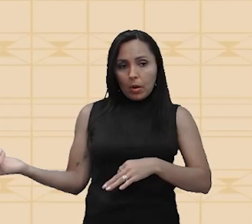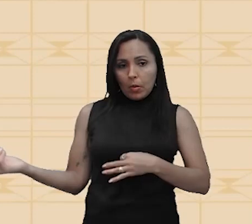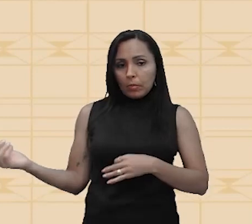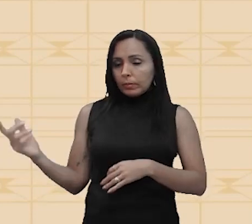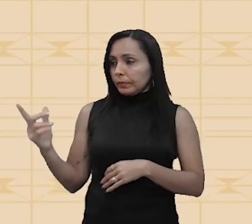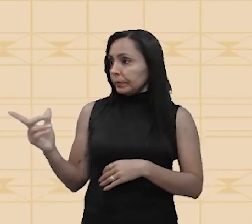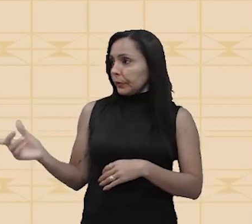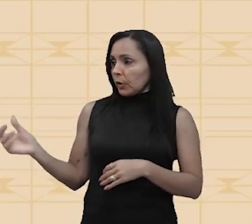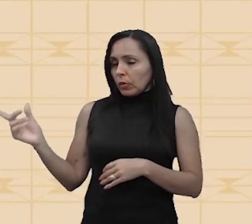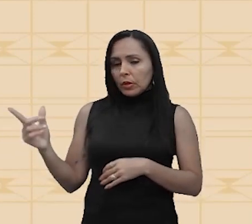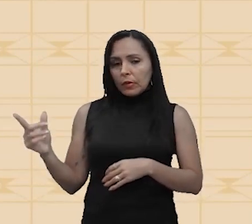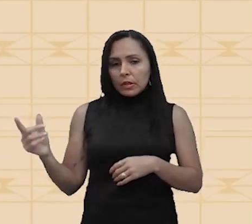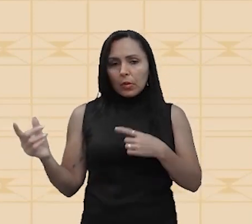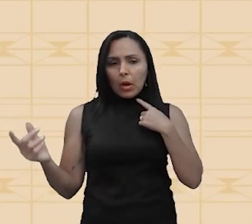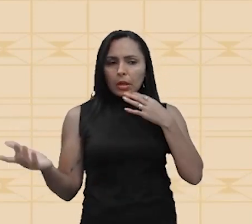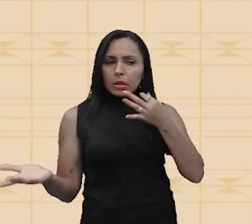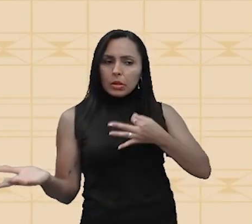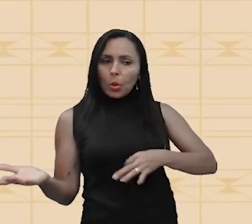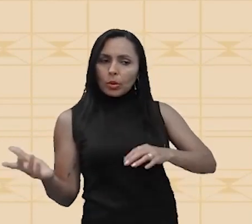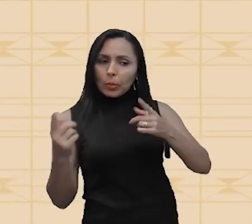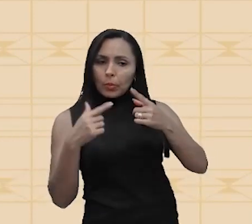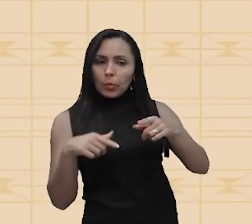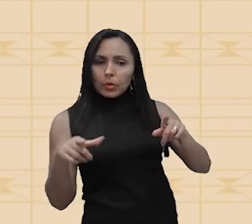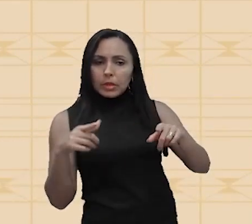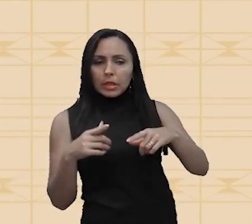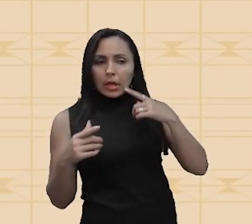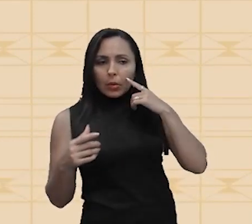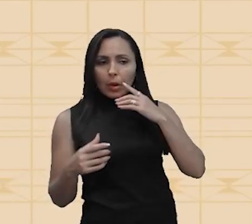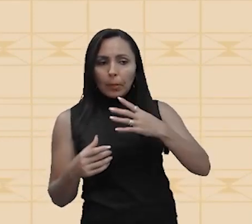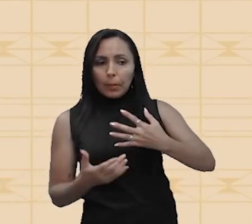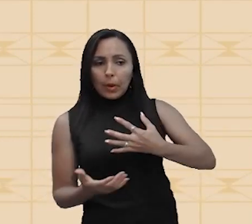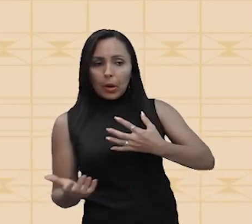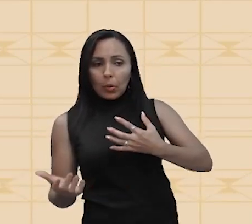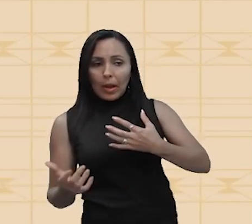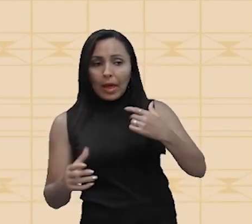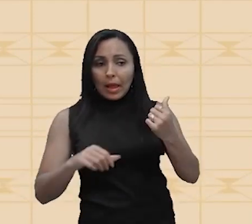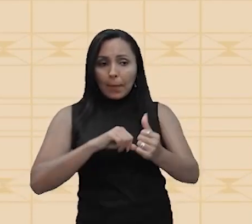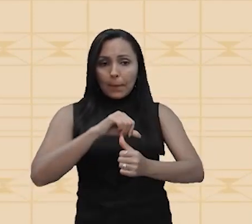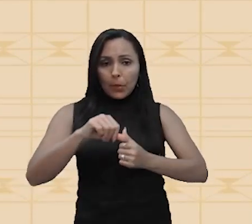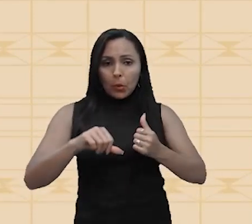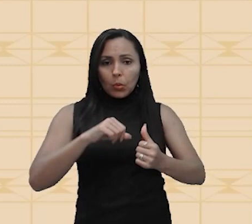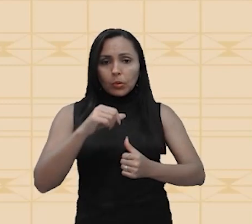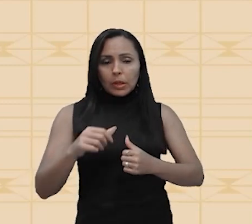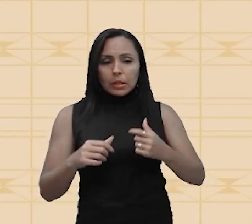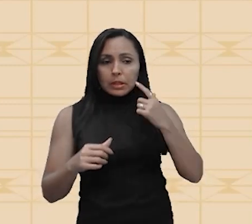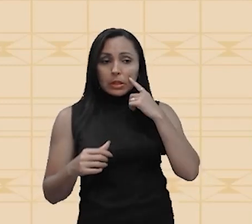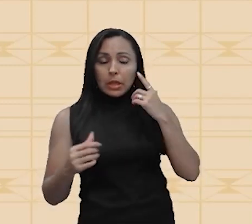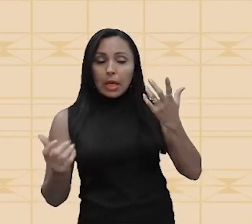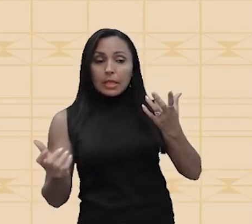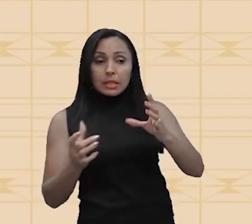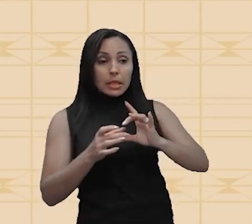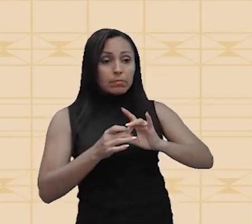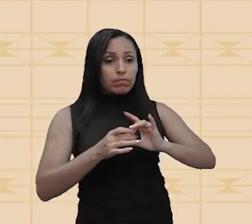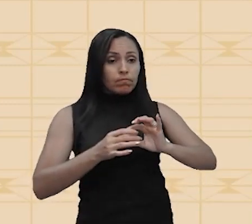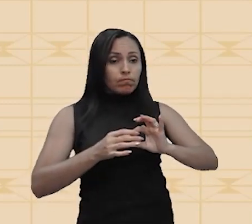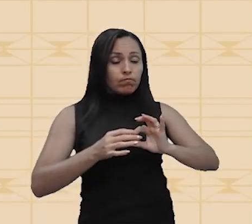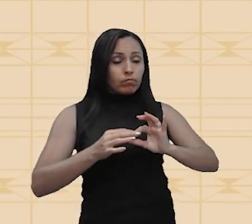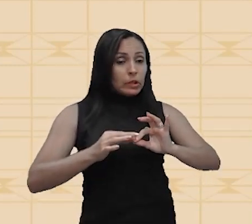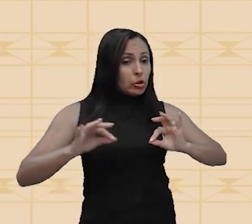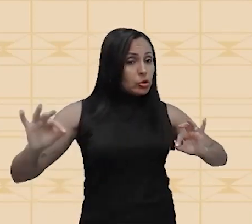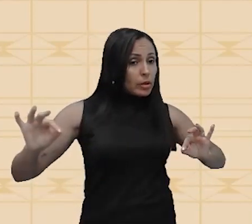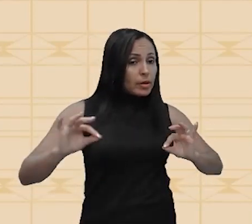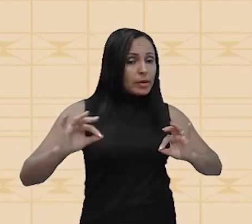nota musical, a posição da sua mão ela altera exatamente para mudar essa distância do comprimento da corda, fazendo com